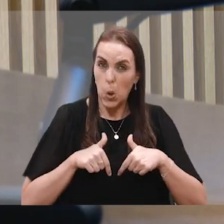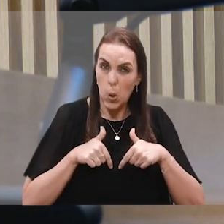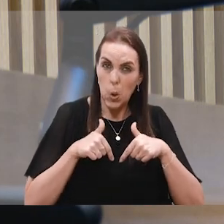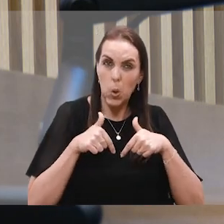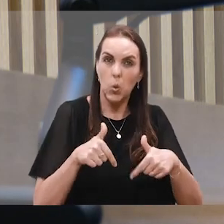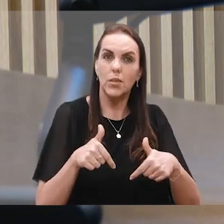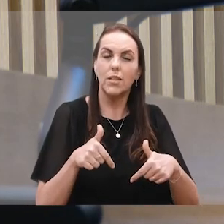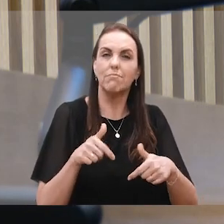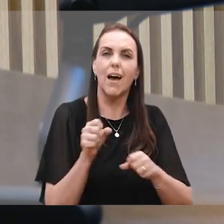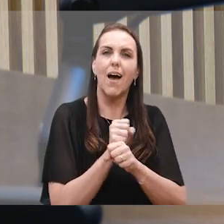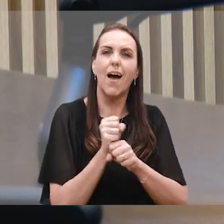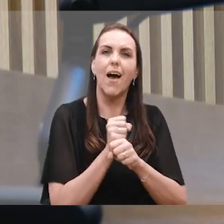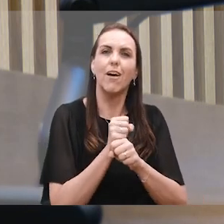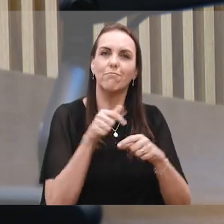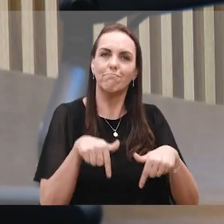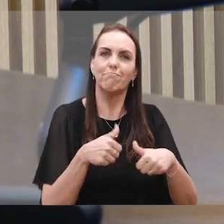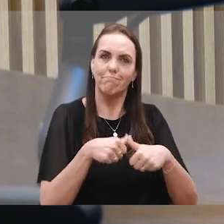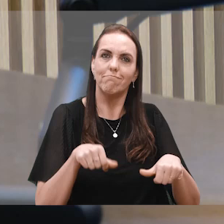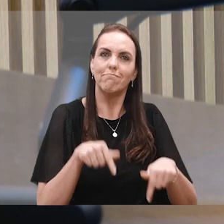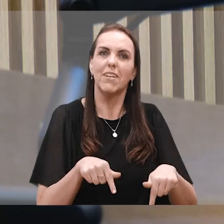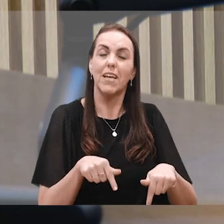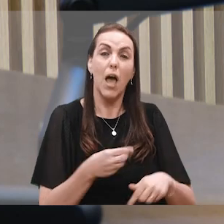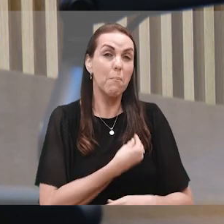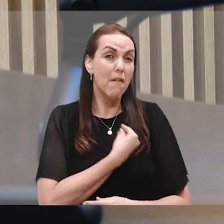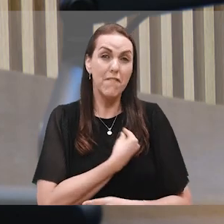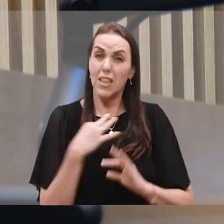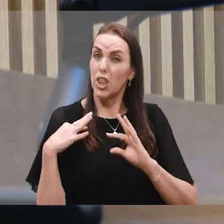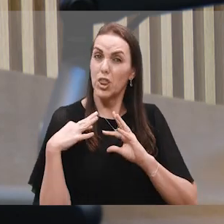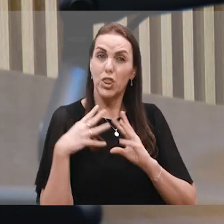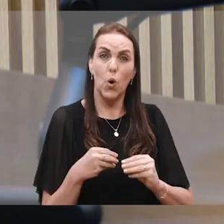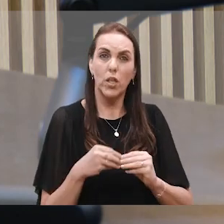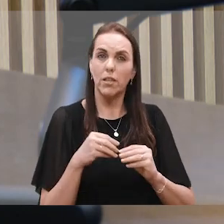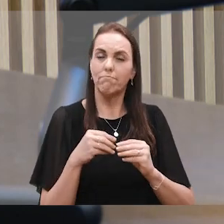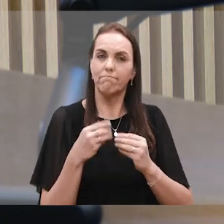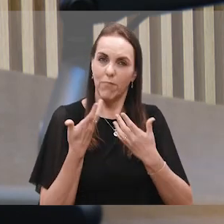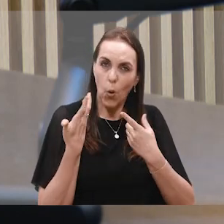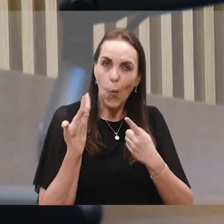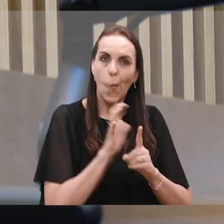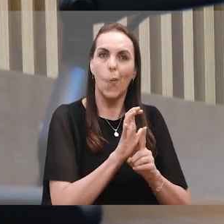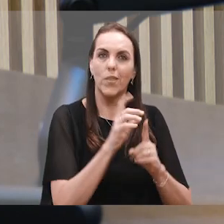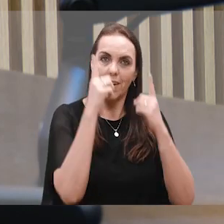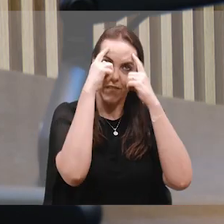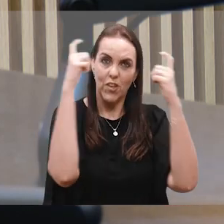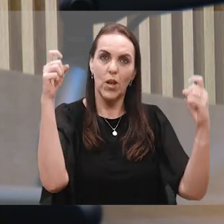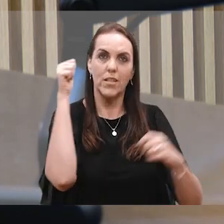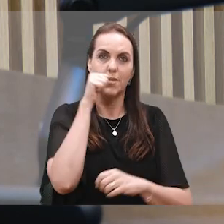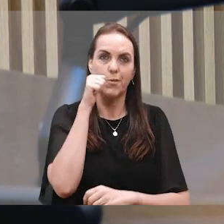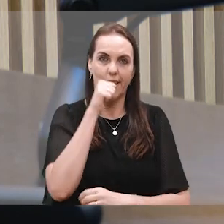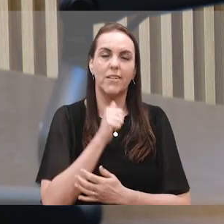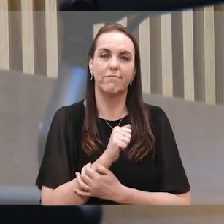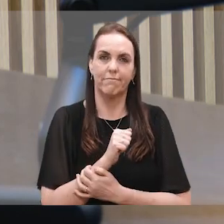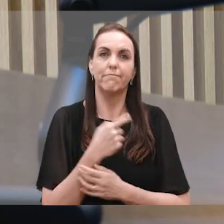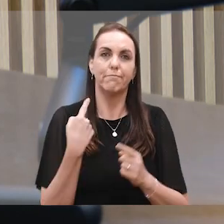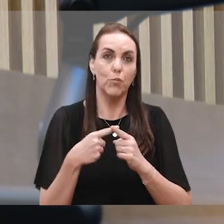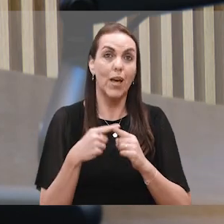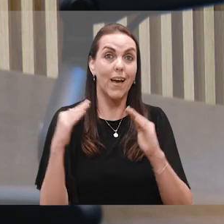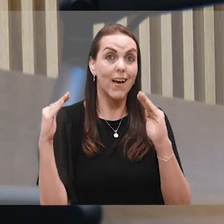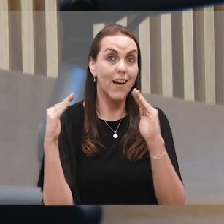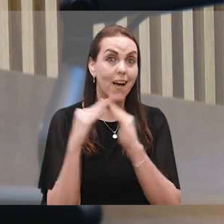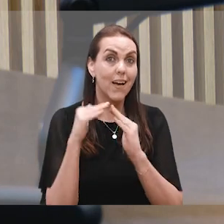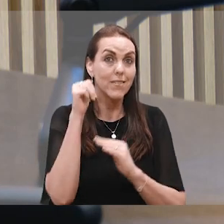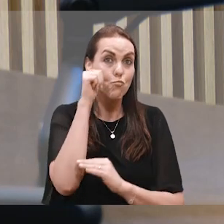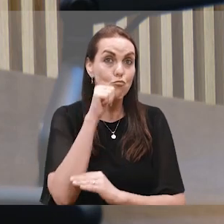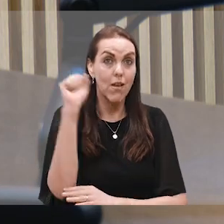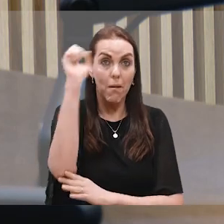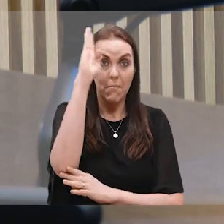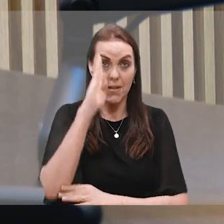consolidação de uma luta, não só desses anos que eu estou aqui, de uma luta de uma vida inteira contra a violência sobre as mulheres, porque a Casa